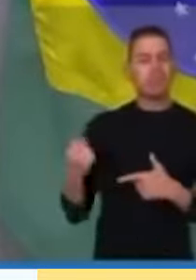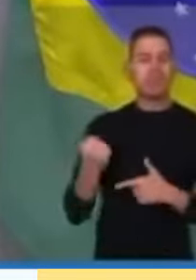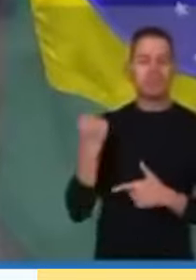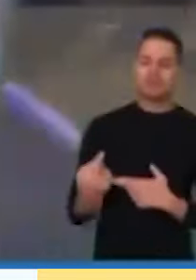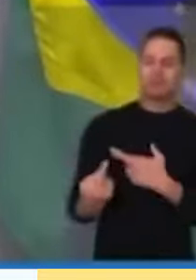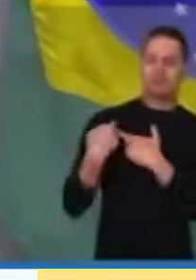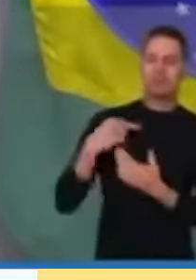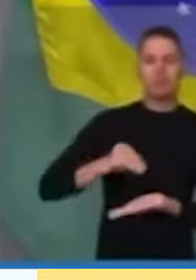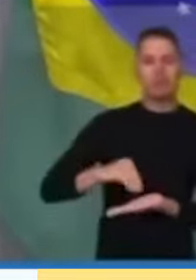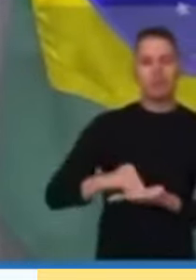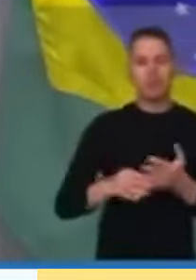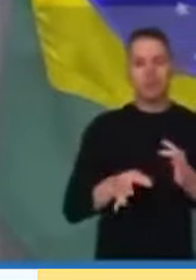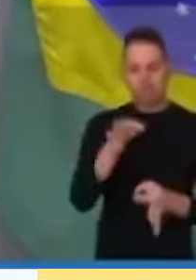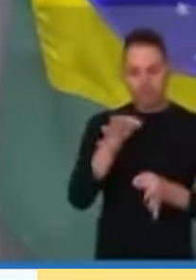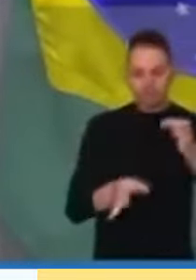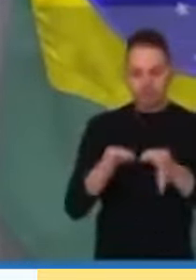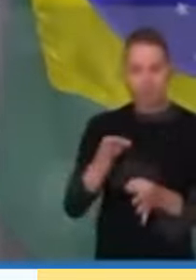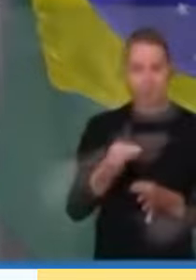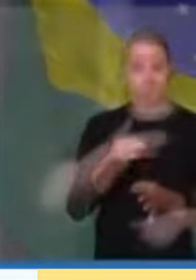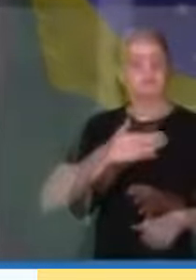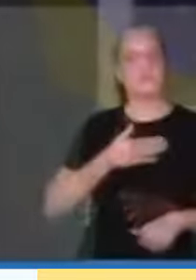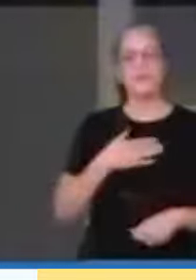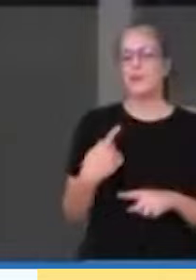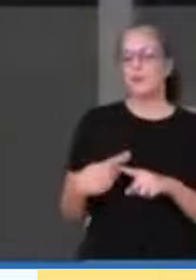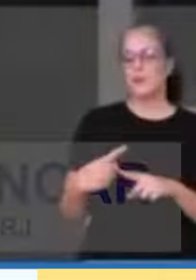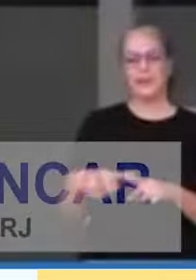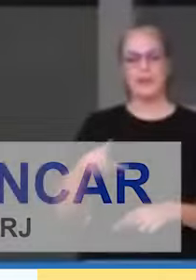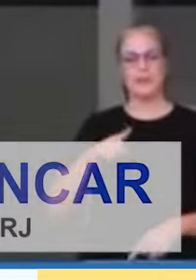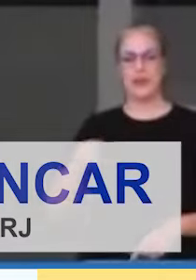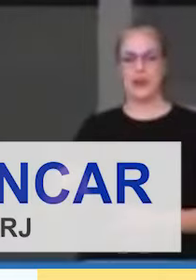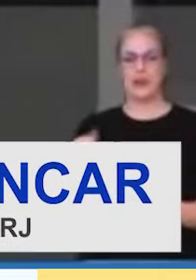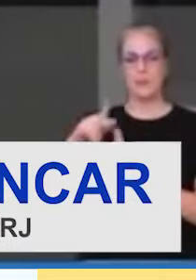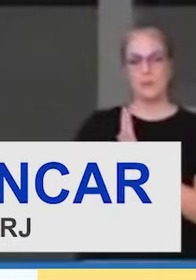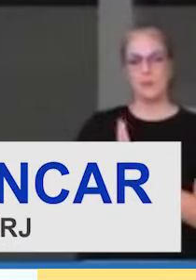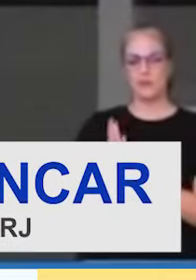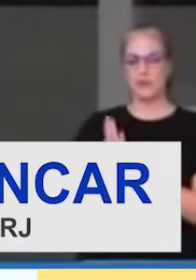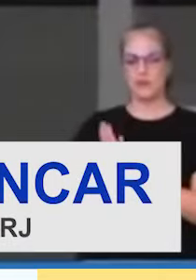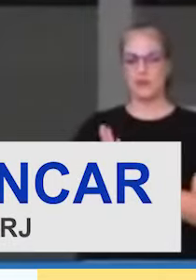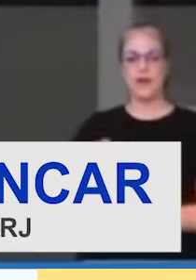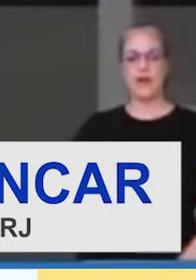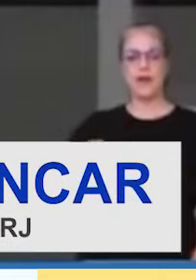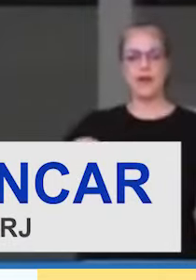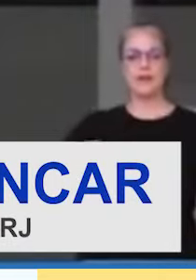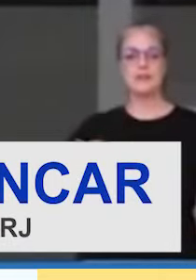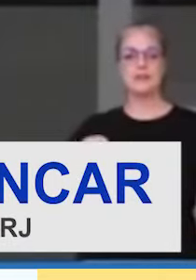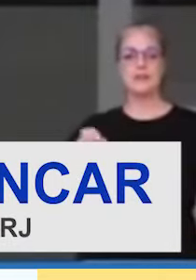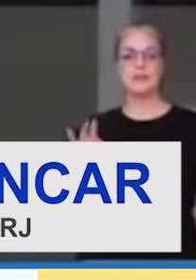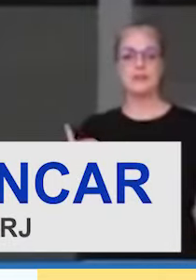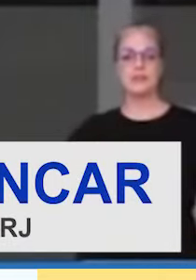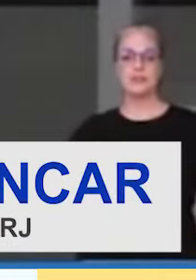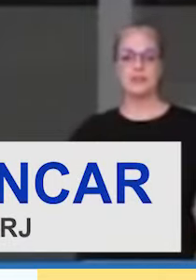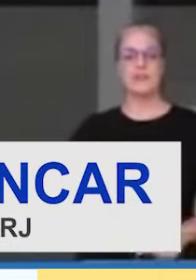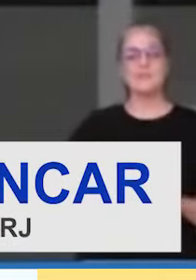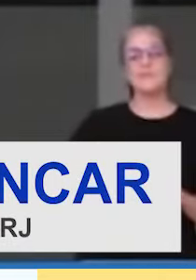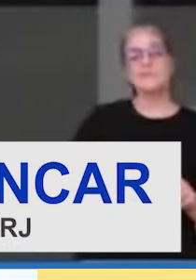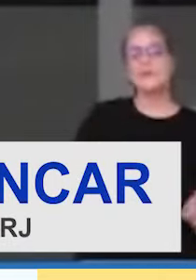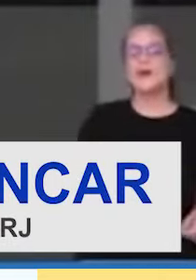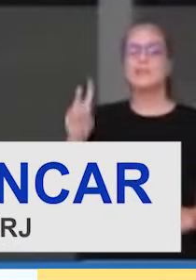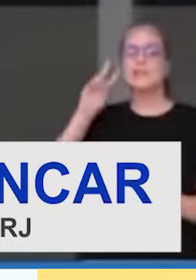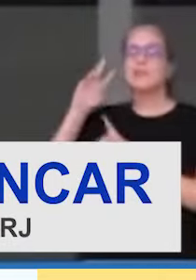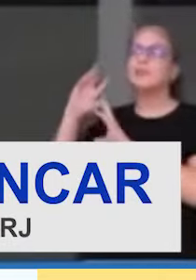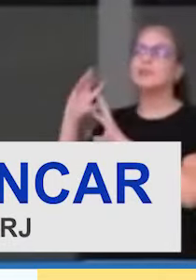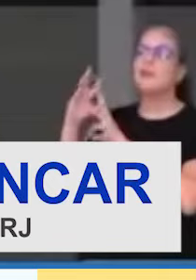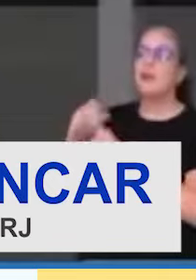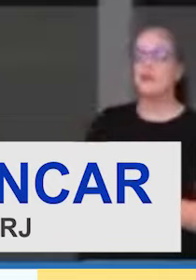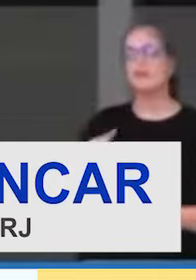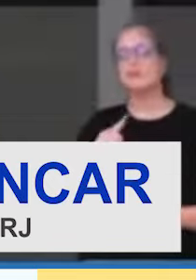irresponsabilidade o julgamento de 2.600 presos, presidente Gilberto. Ao longo da história humana, há anistias e anistias. Há